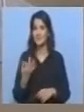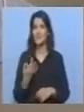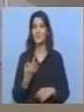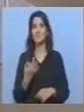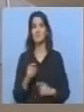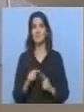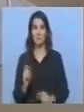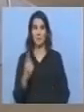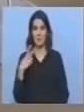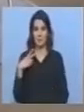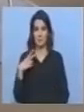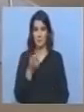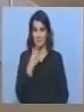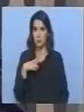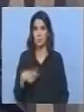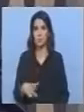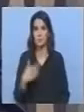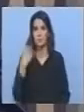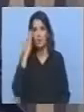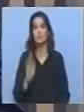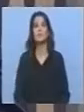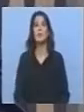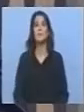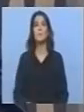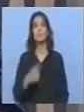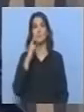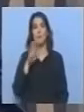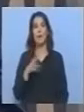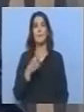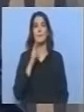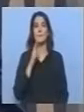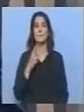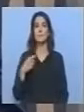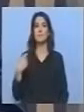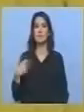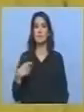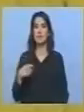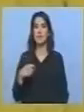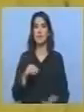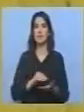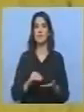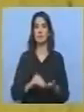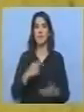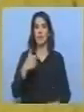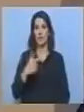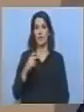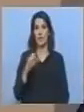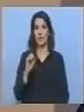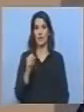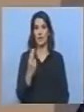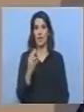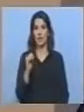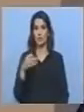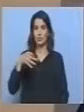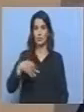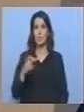primeiro medicamento português, se não estou em erro, é ainda presidente do Conselho de Administração do Tagus Park, ou não? Já não é. Já não. Portanto, todos nós